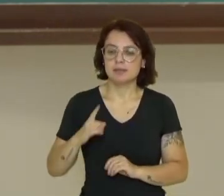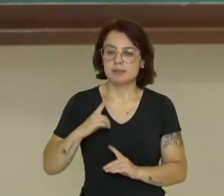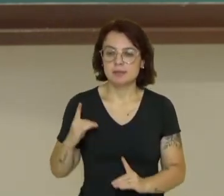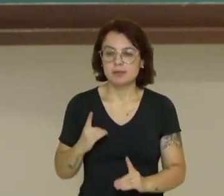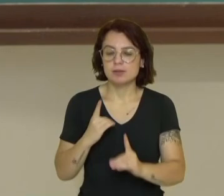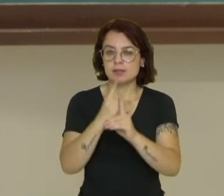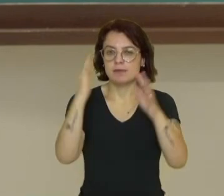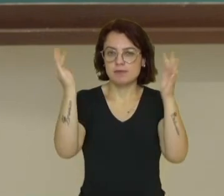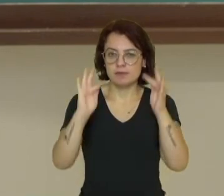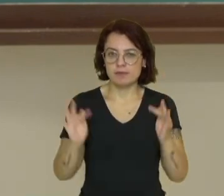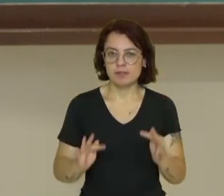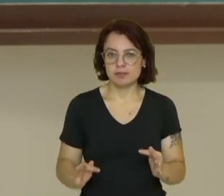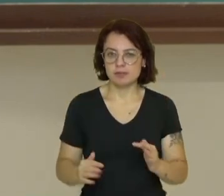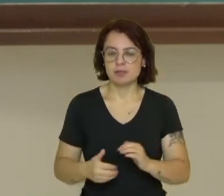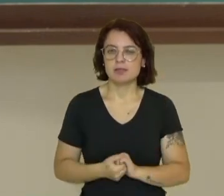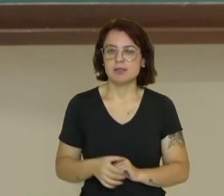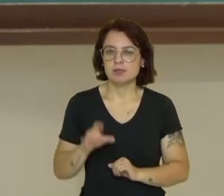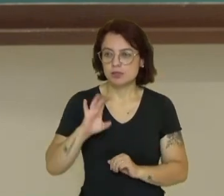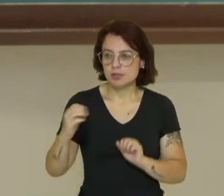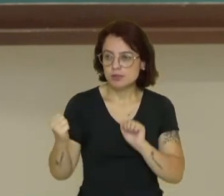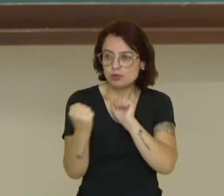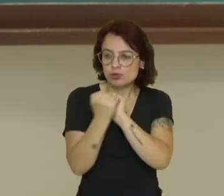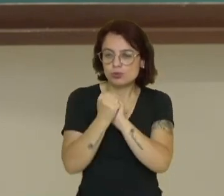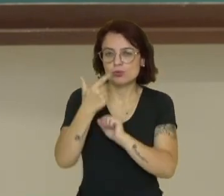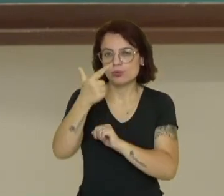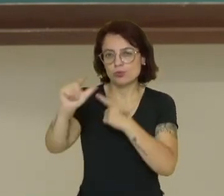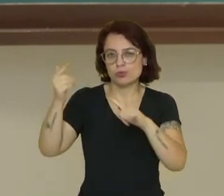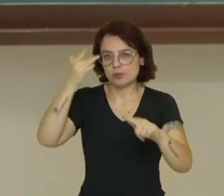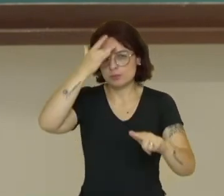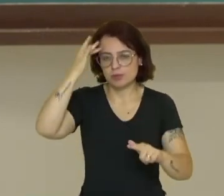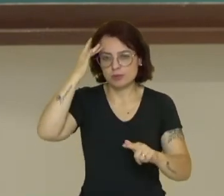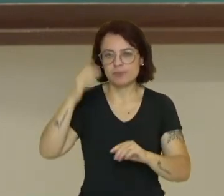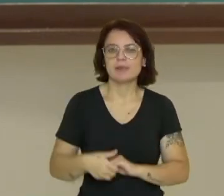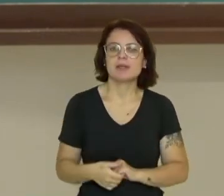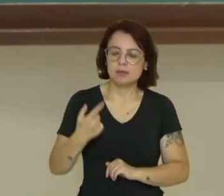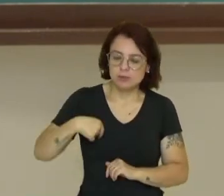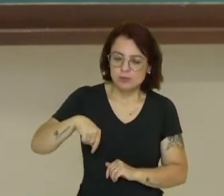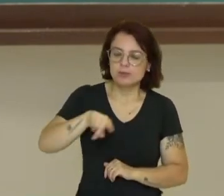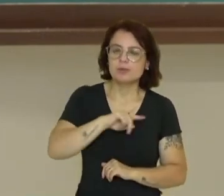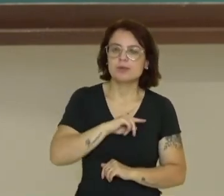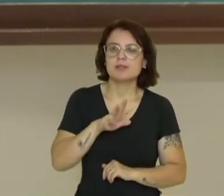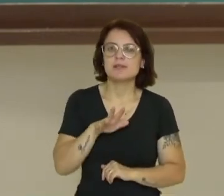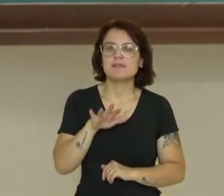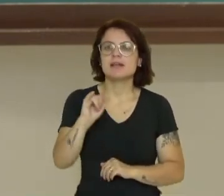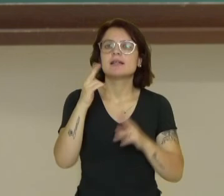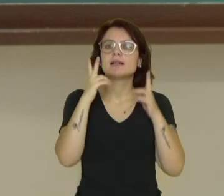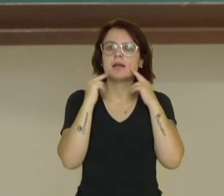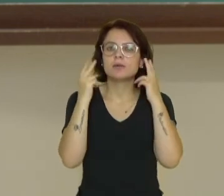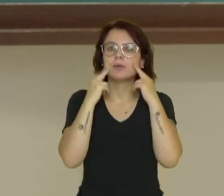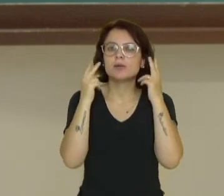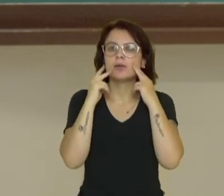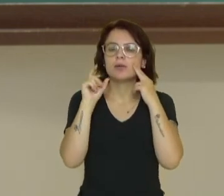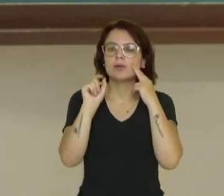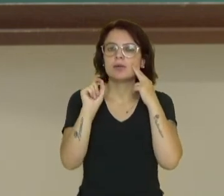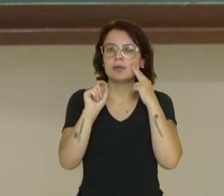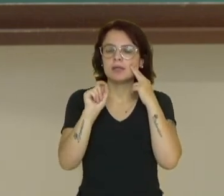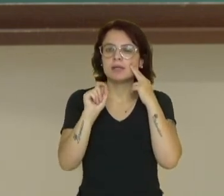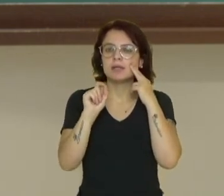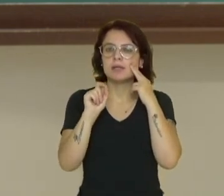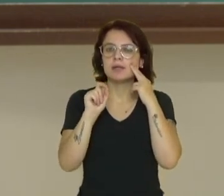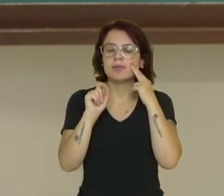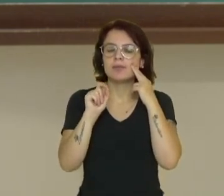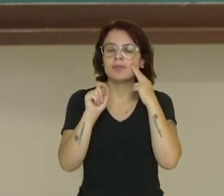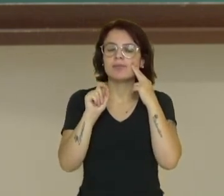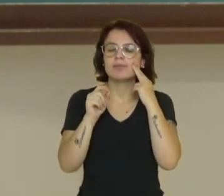a felicidade, é só em sociedade. Então nós vamos assim meio que naturalmente,